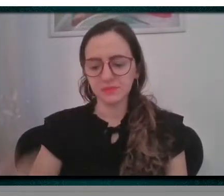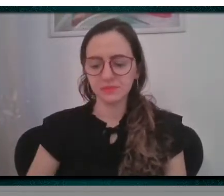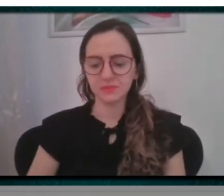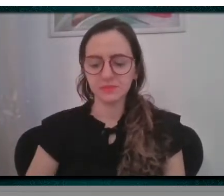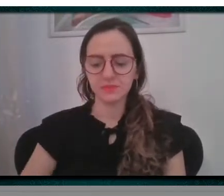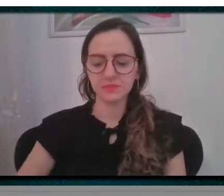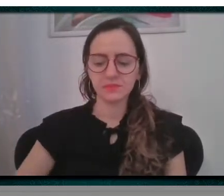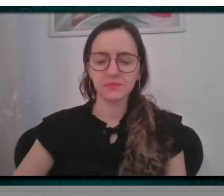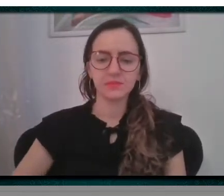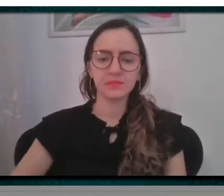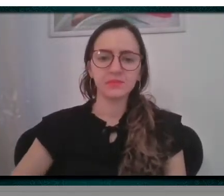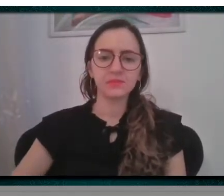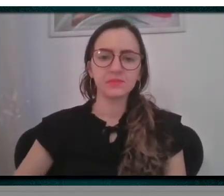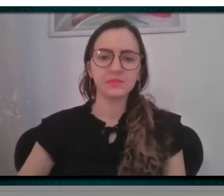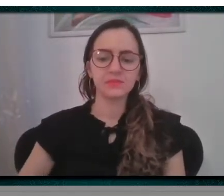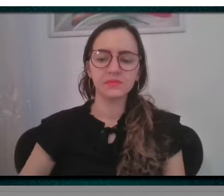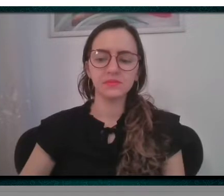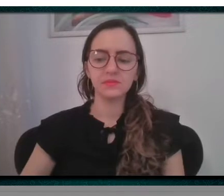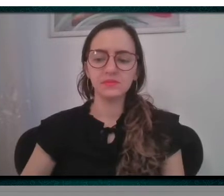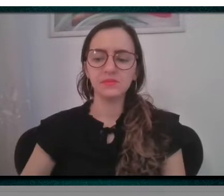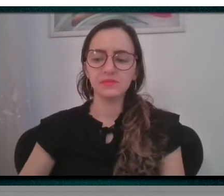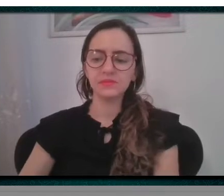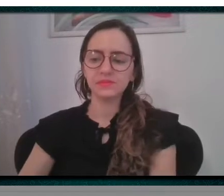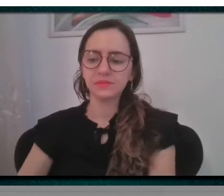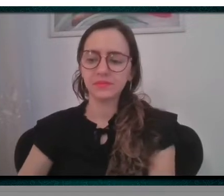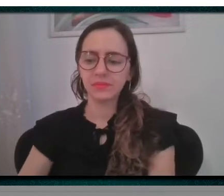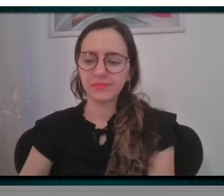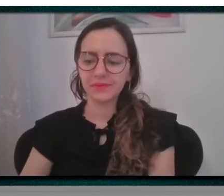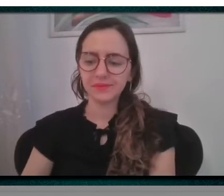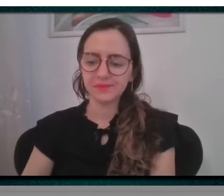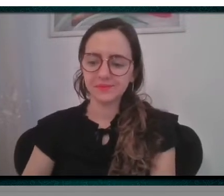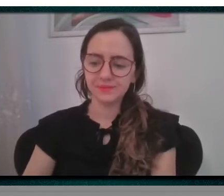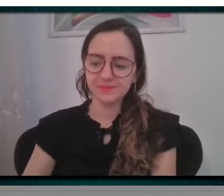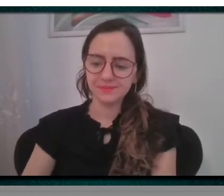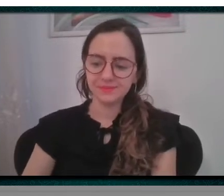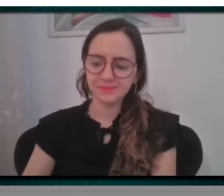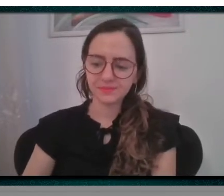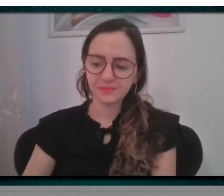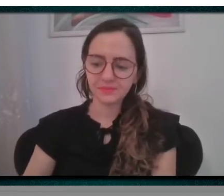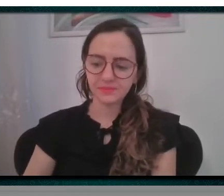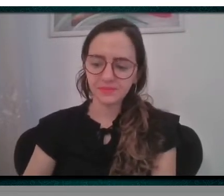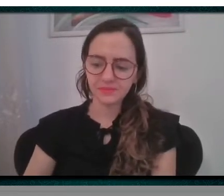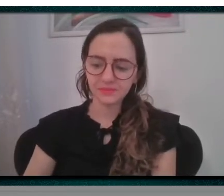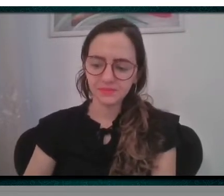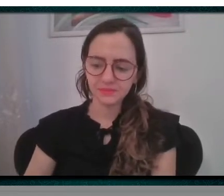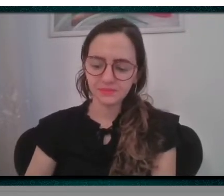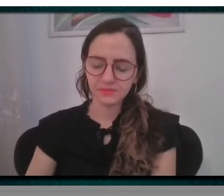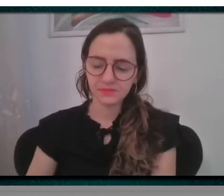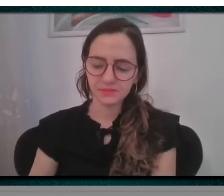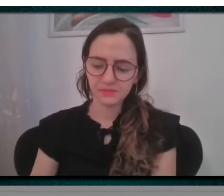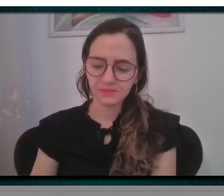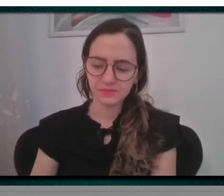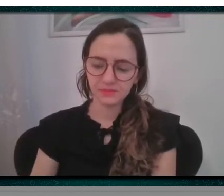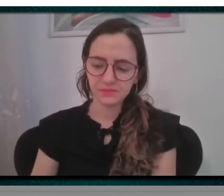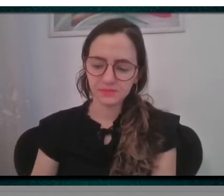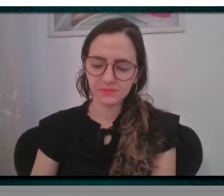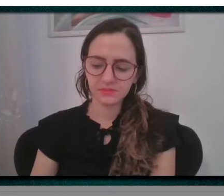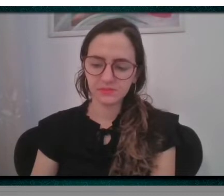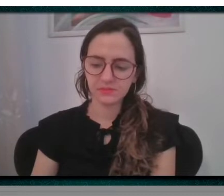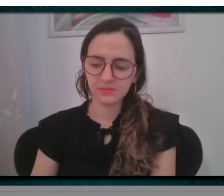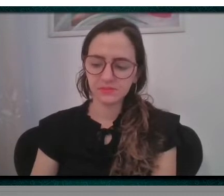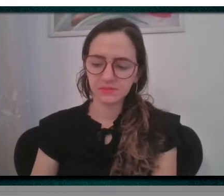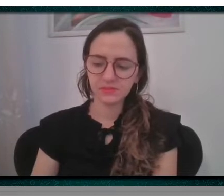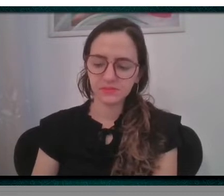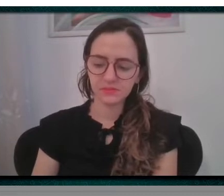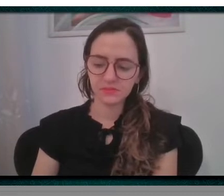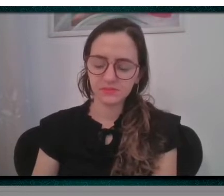A informação importante é dessa equaçãozinha que a gente precisa pegar para a gente. A informação é: